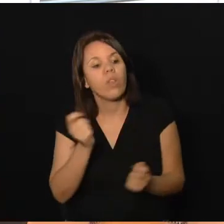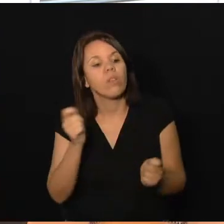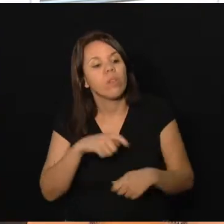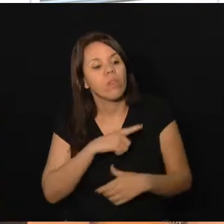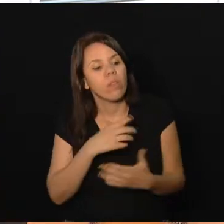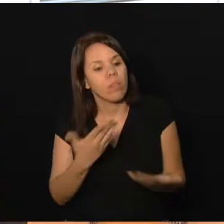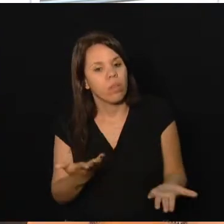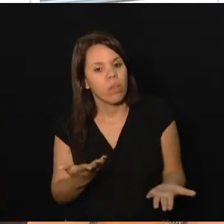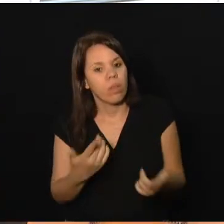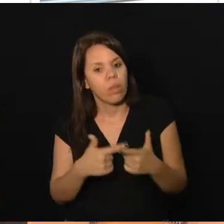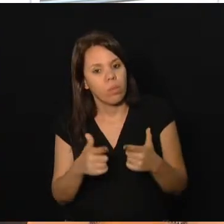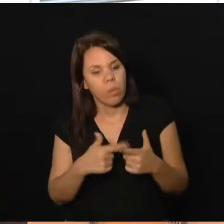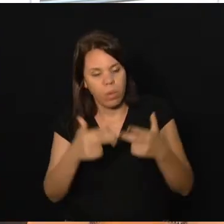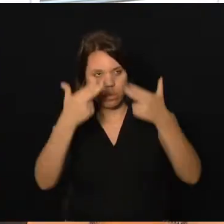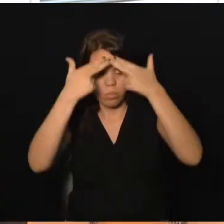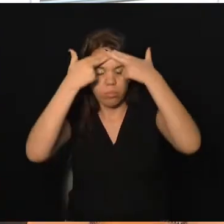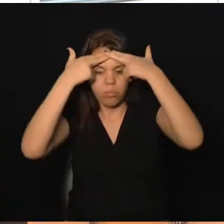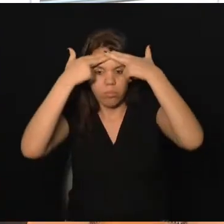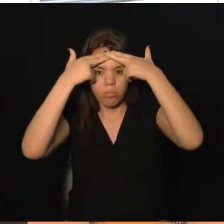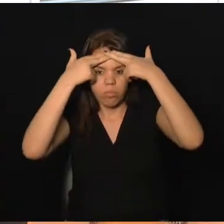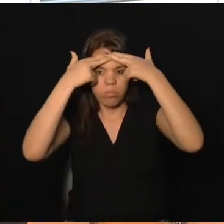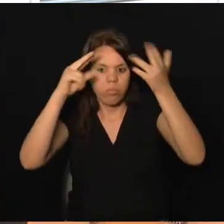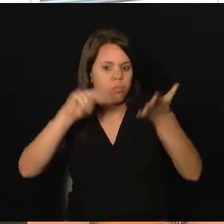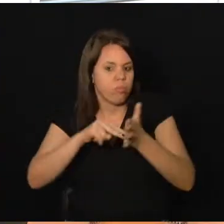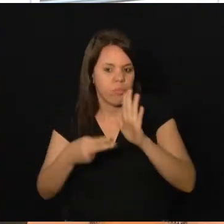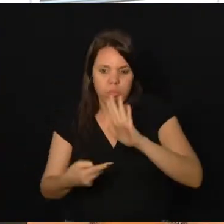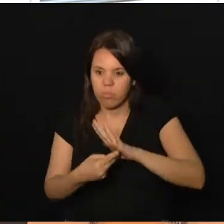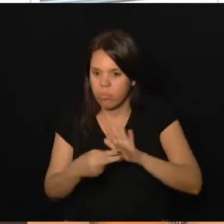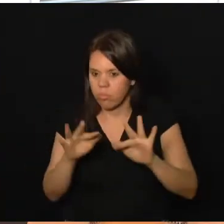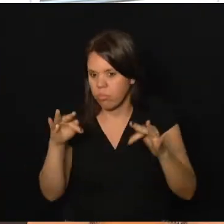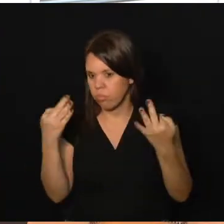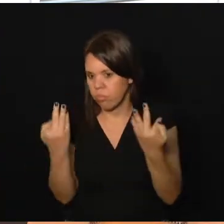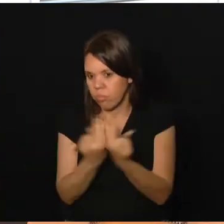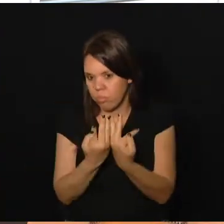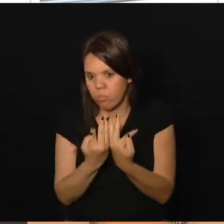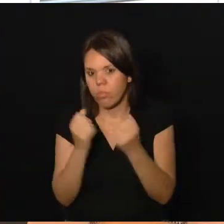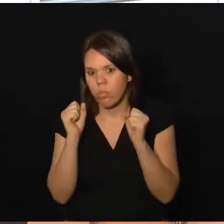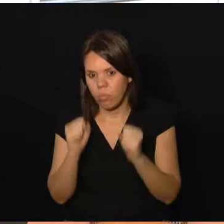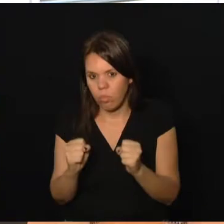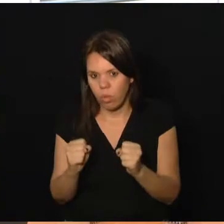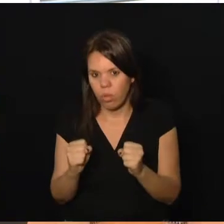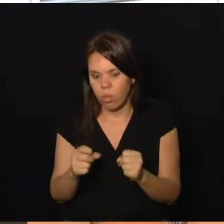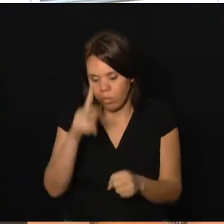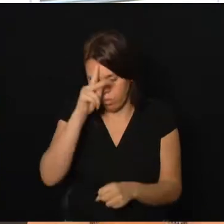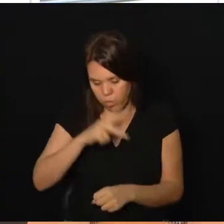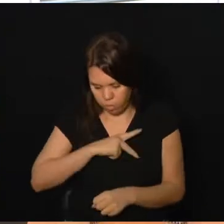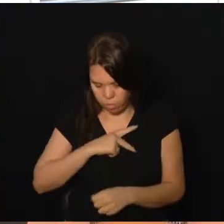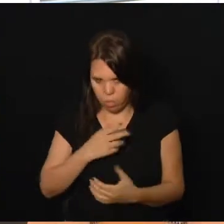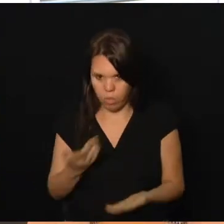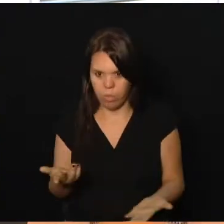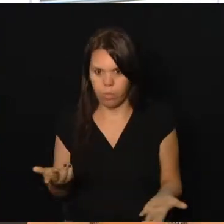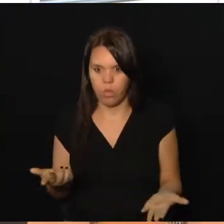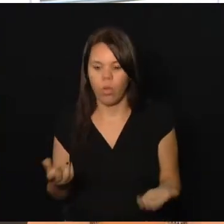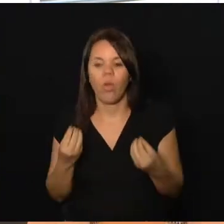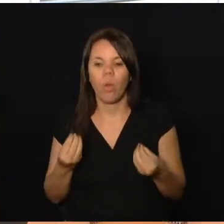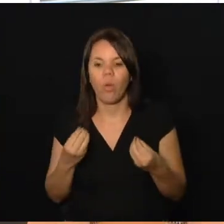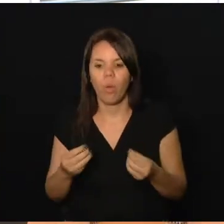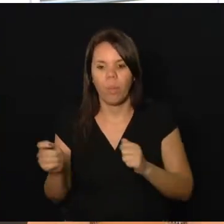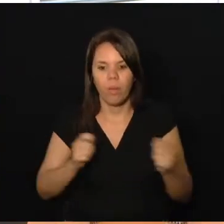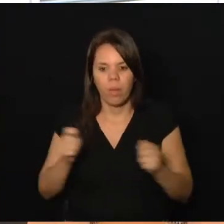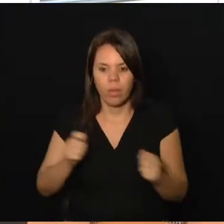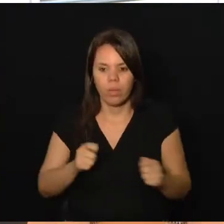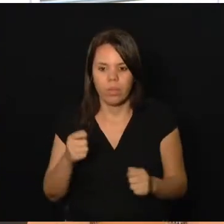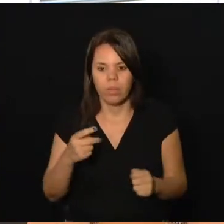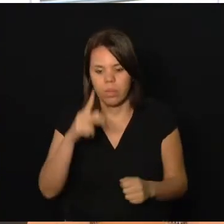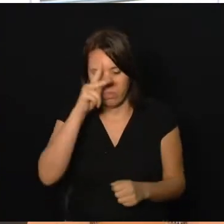Ele pode ter problemas traumáticos, não significa que seja na família, mas pode ser em relação a si mesmo, né? Como é que ele lida com